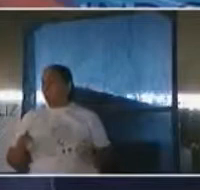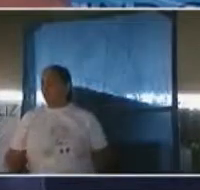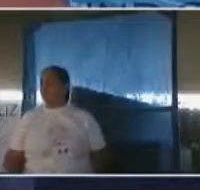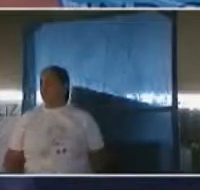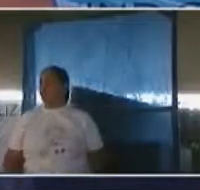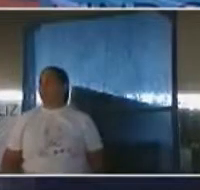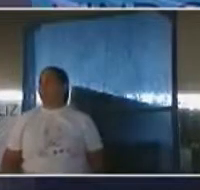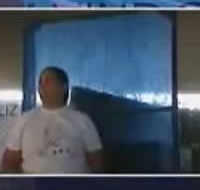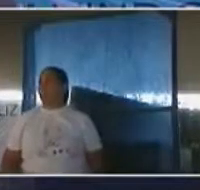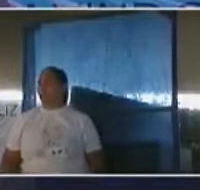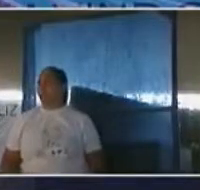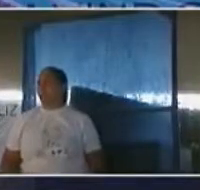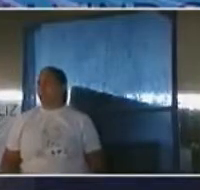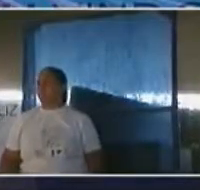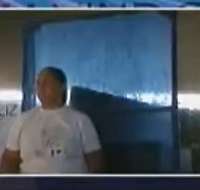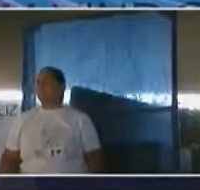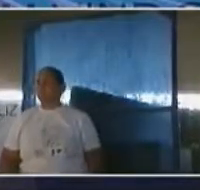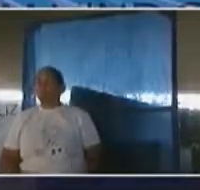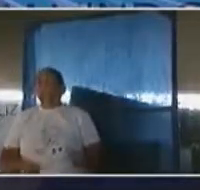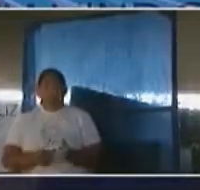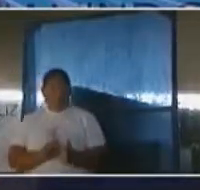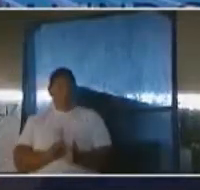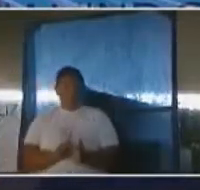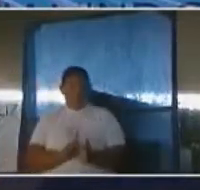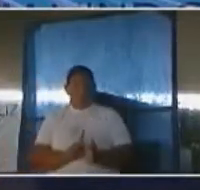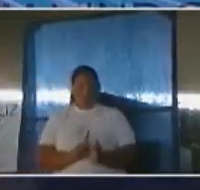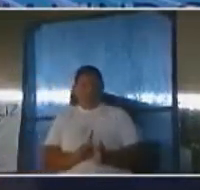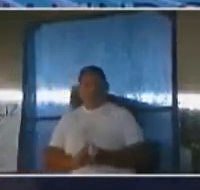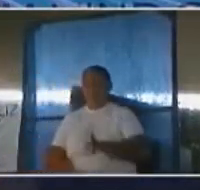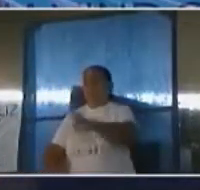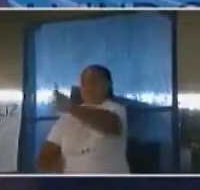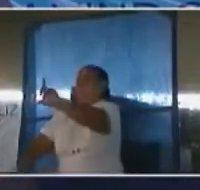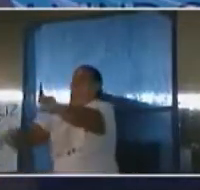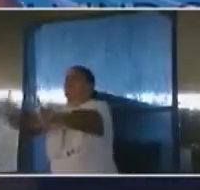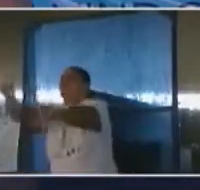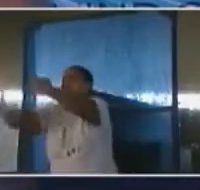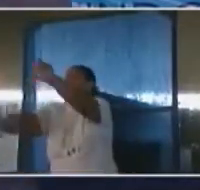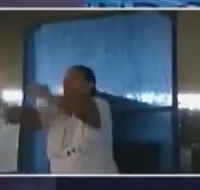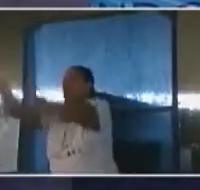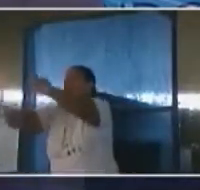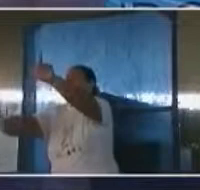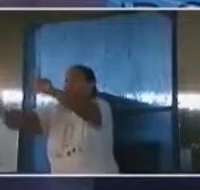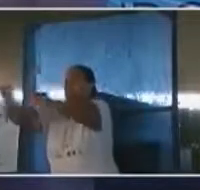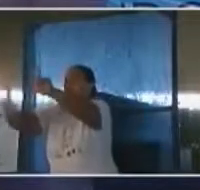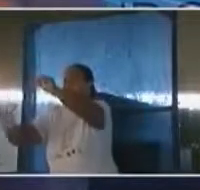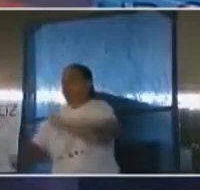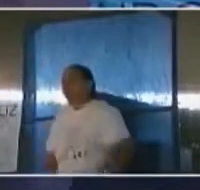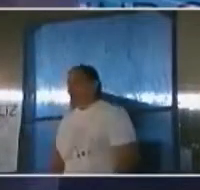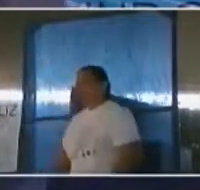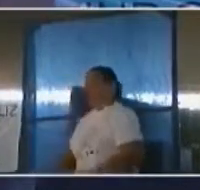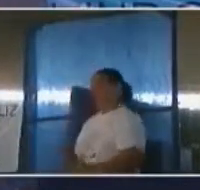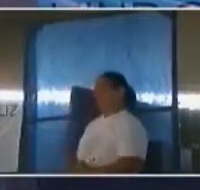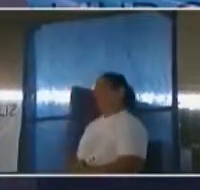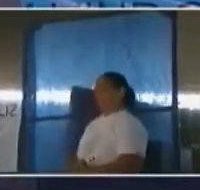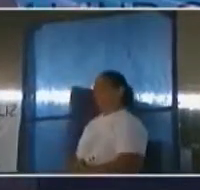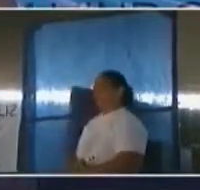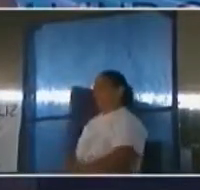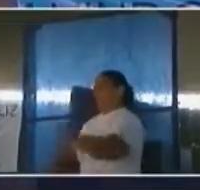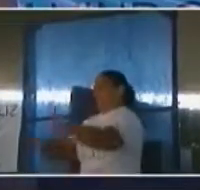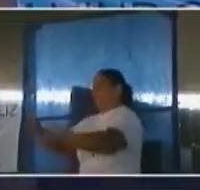sofá para trocar o canal da TV. Já pensaram? Você, de fato, tinha que levantar do